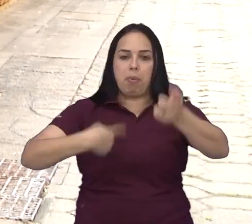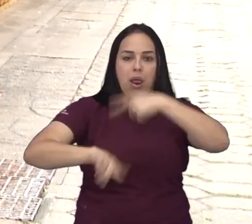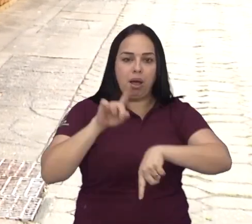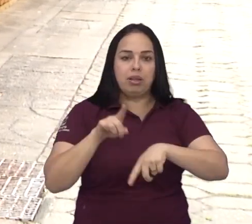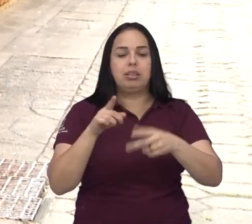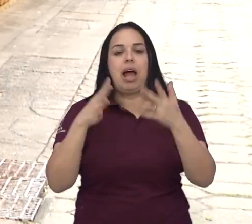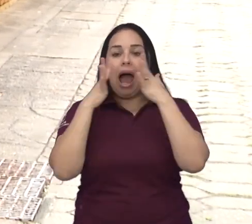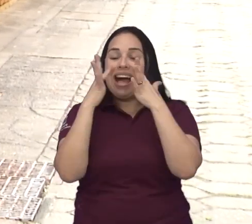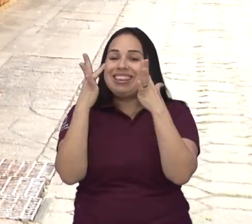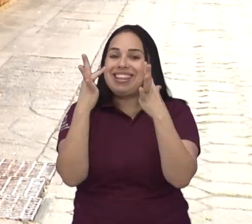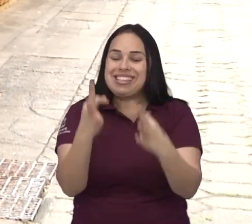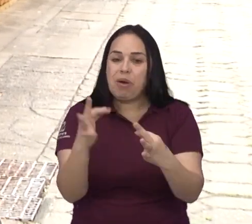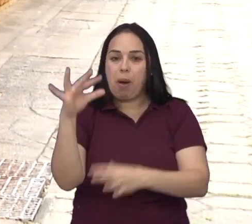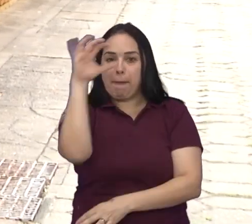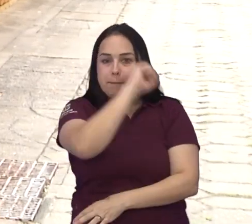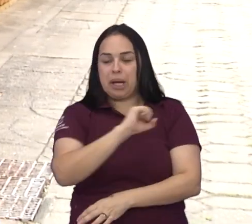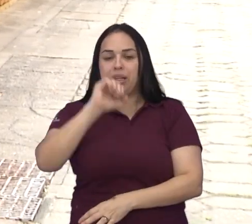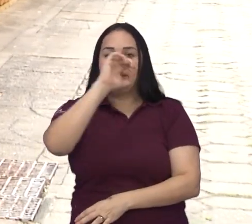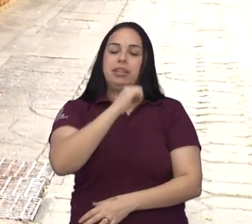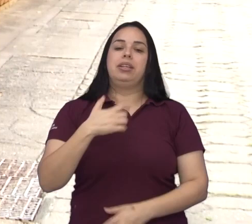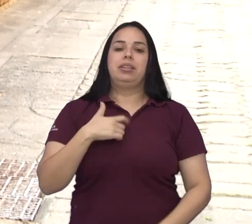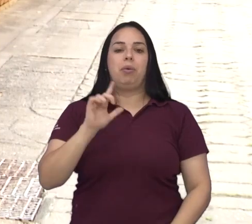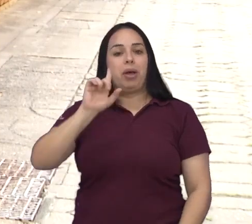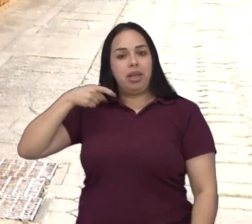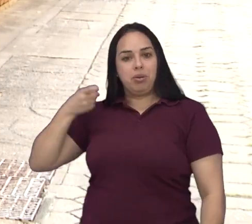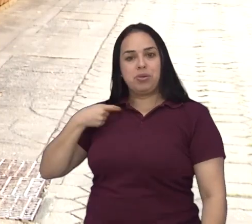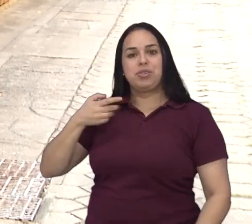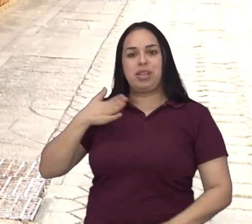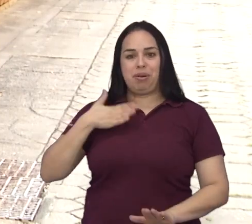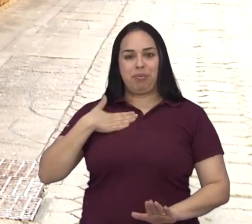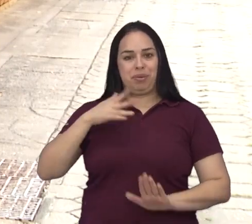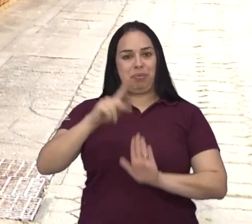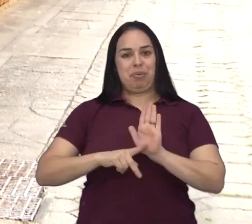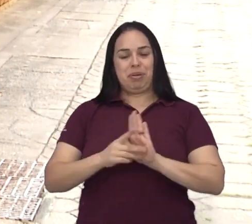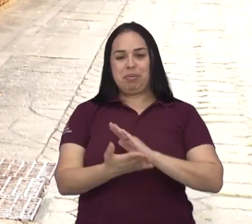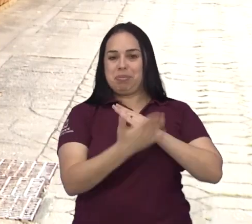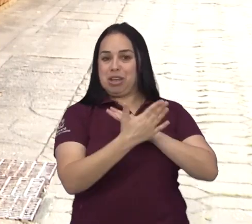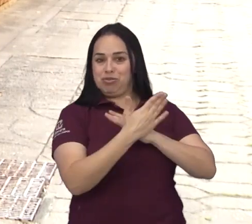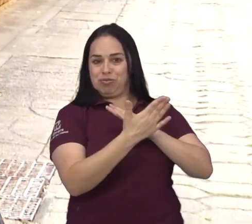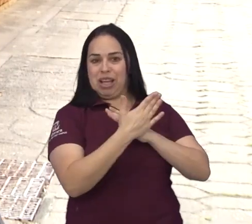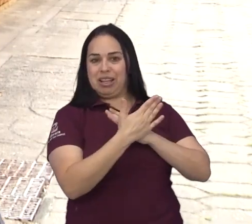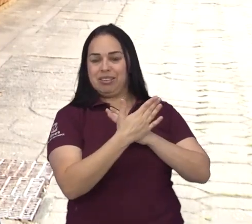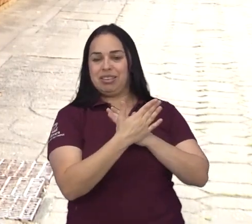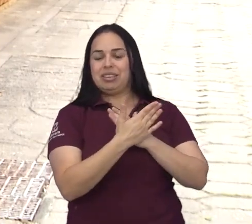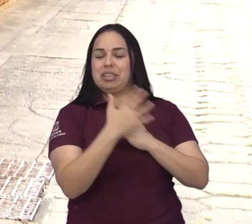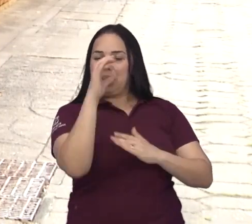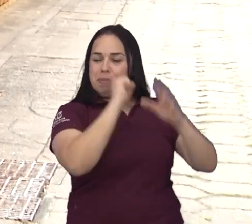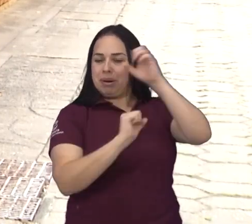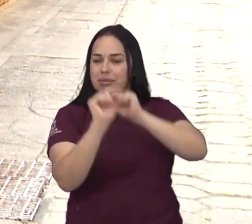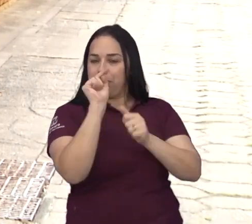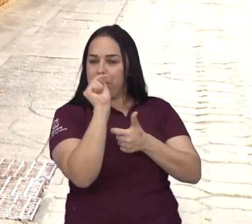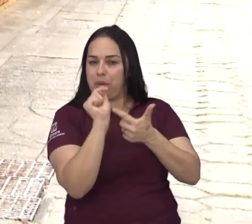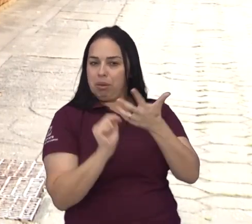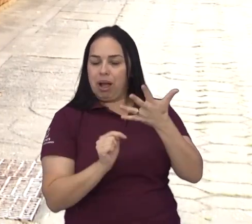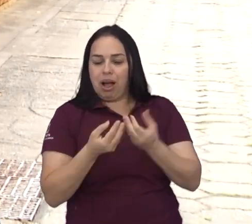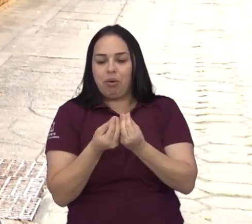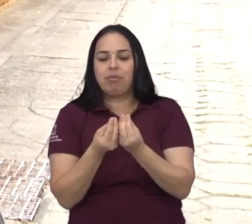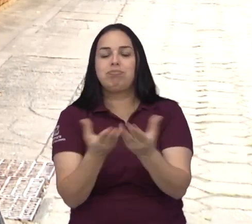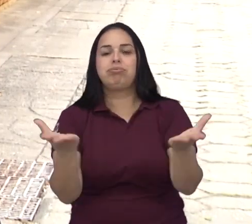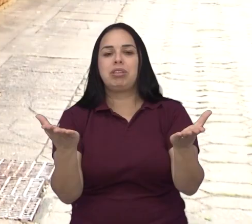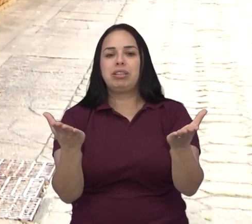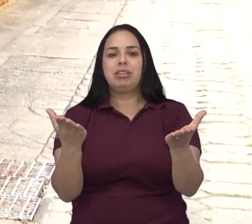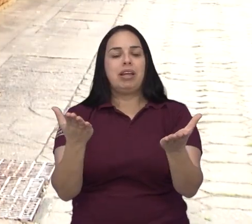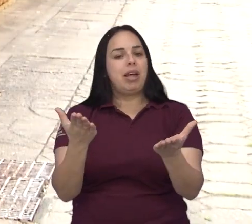coordenação motora, a atenção das crianças. Então eu como ex-guri, sendo muito ajudado e aprendendo muitas coisas pelo projeto, poder levar